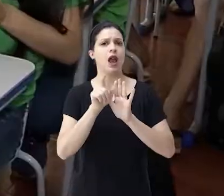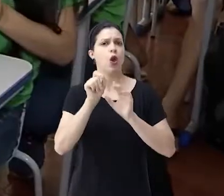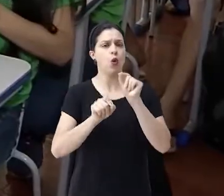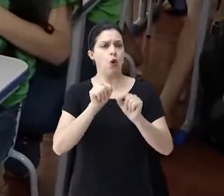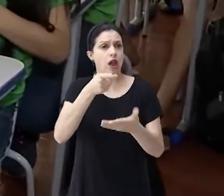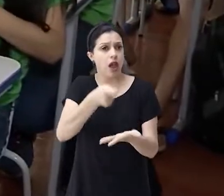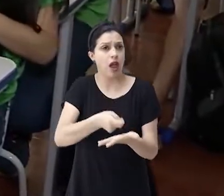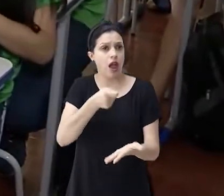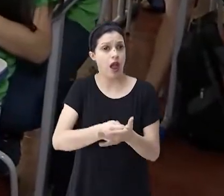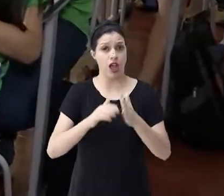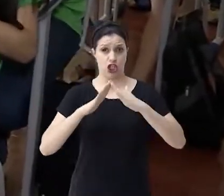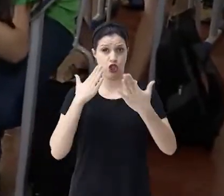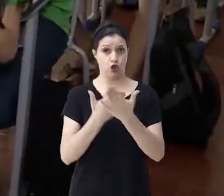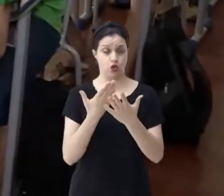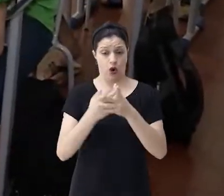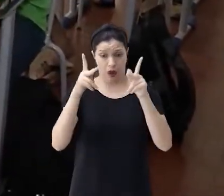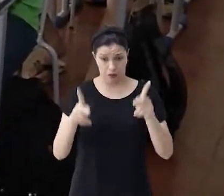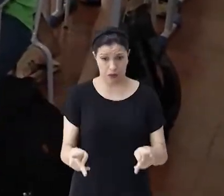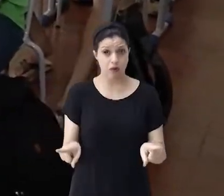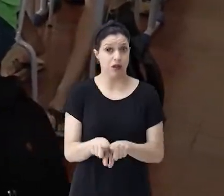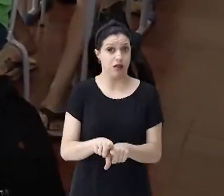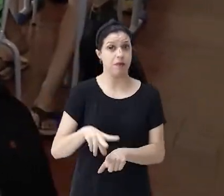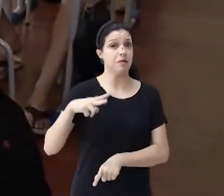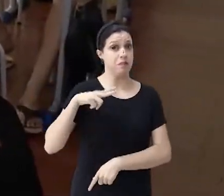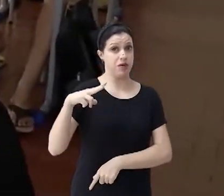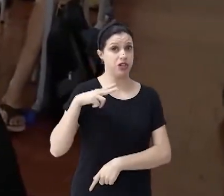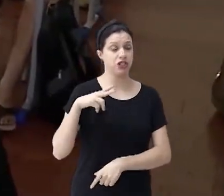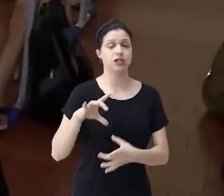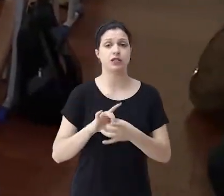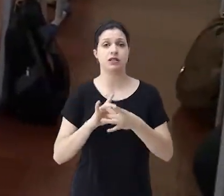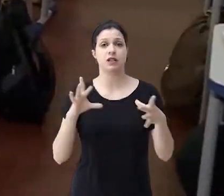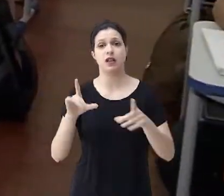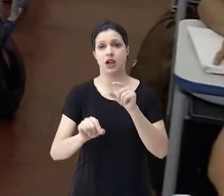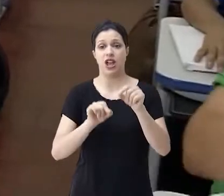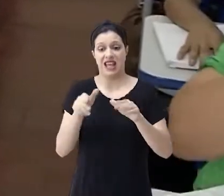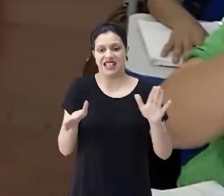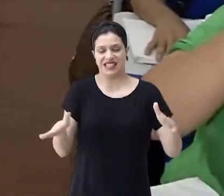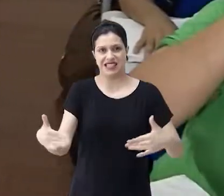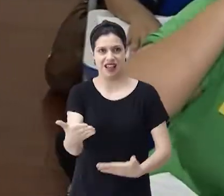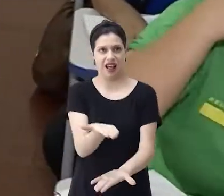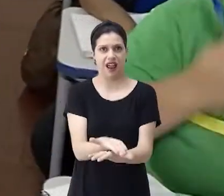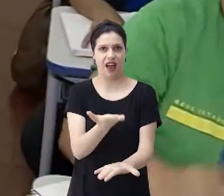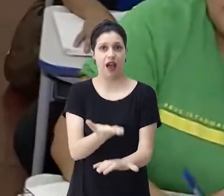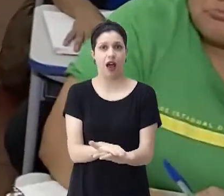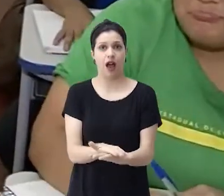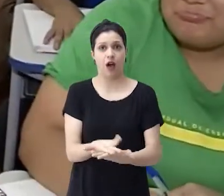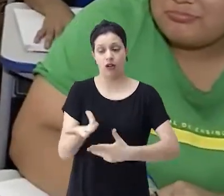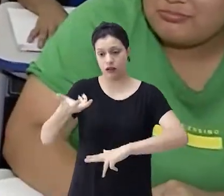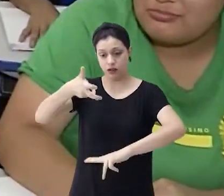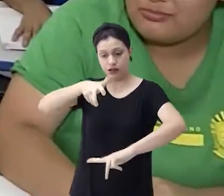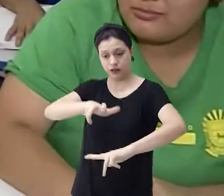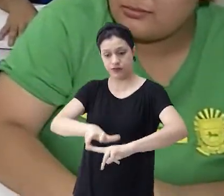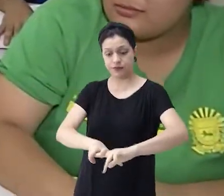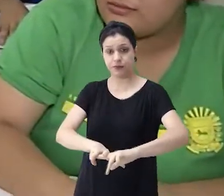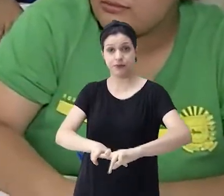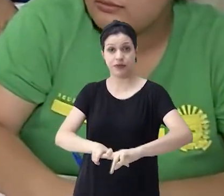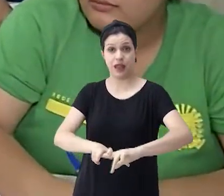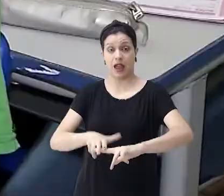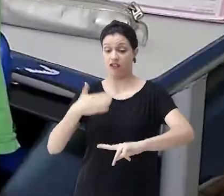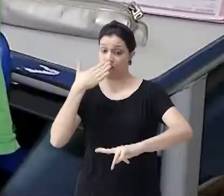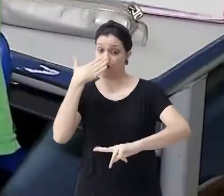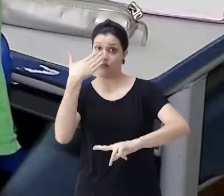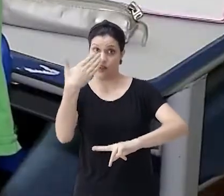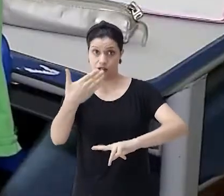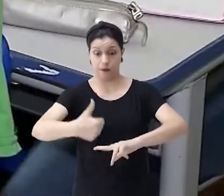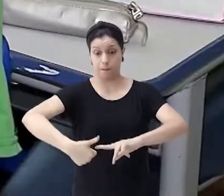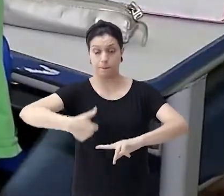lei é a obrigação das escolas públicas e particulares a disponibilizarem em suas salas de aula